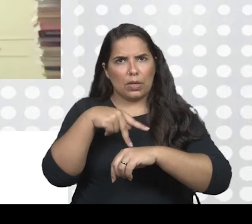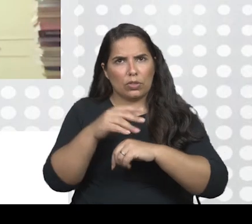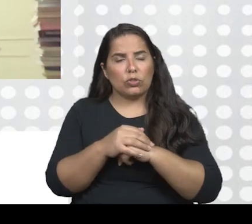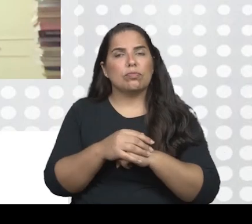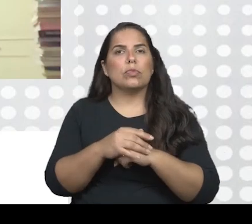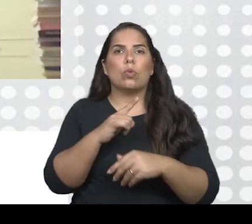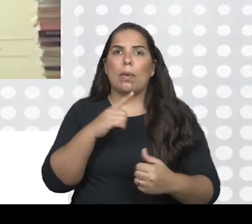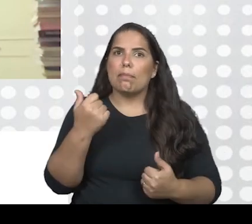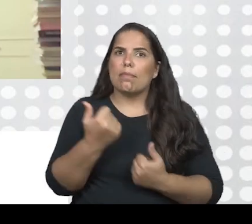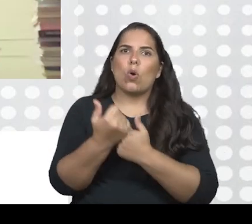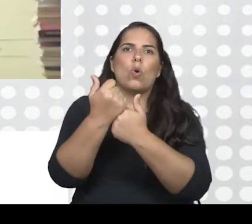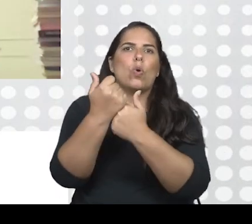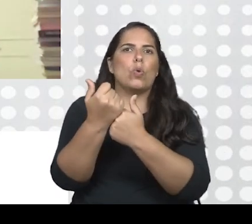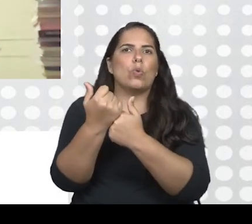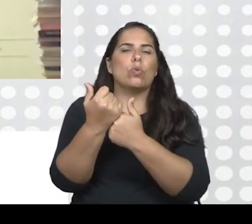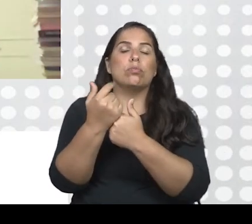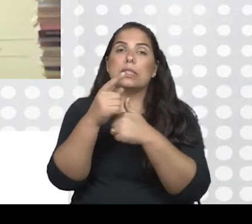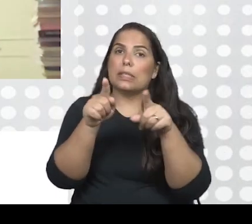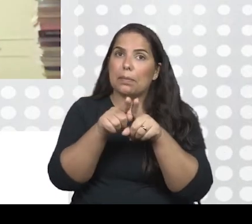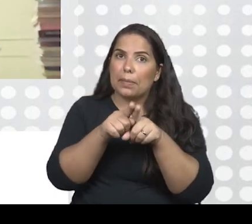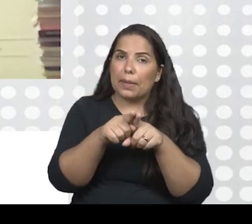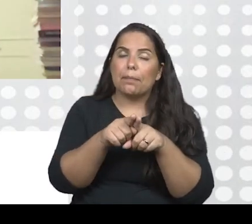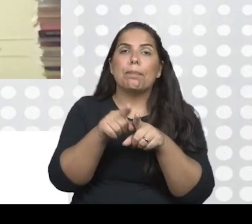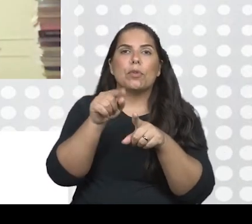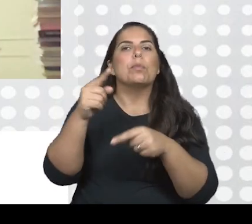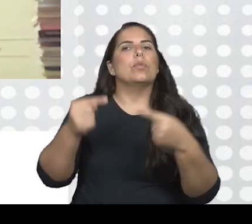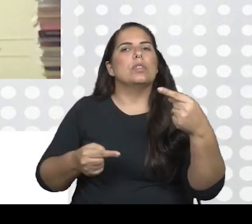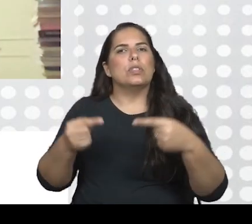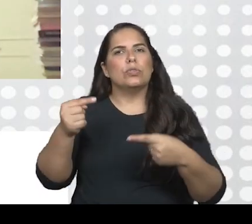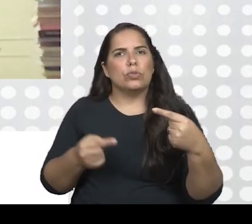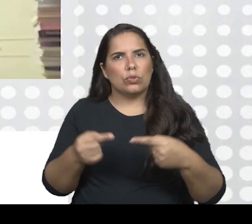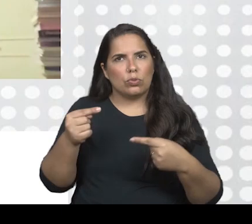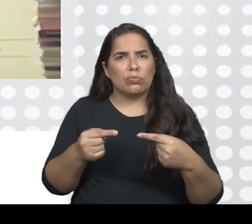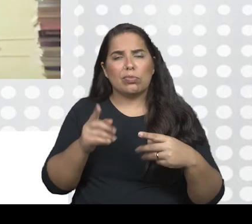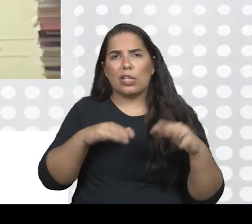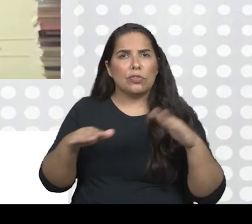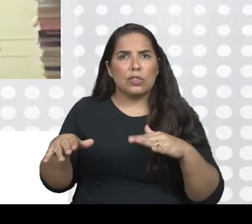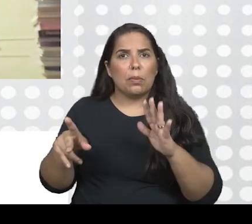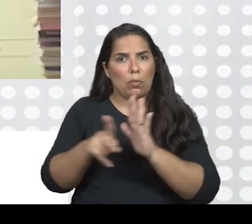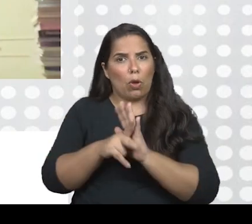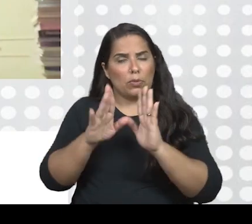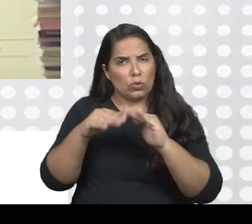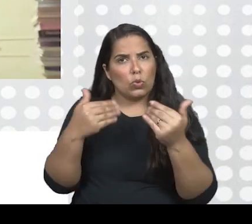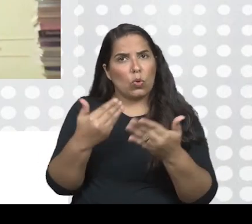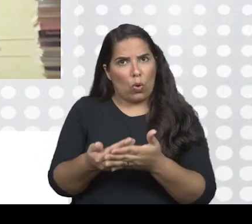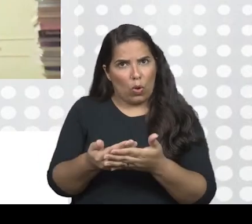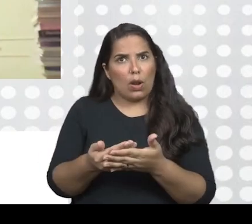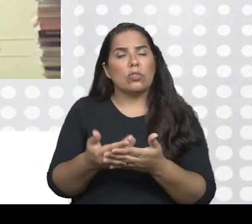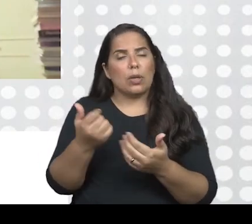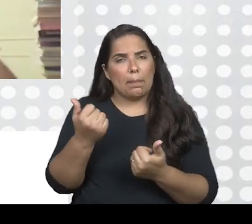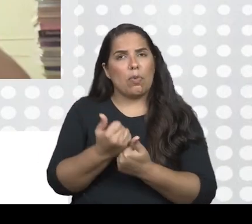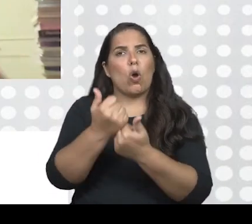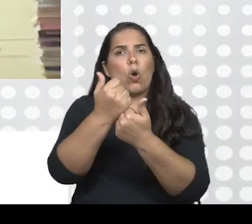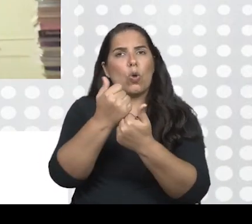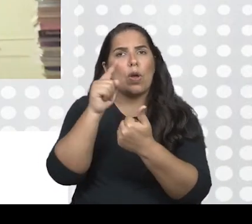com apoio, inclusive, político, né? Muitas vezes as próprias escolas